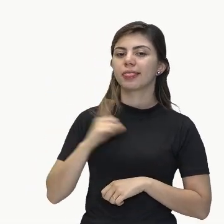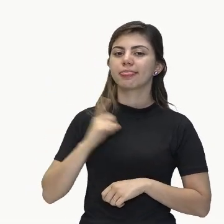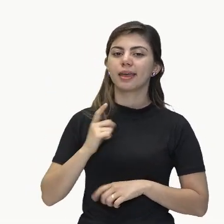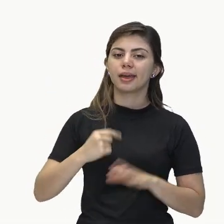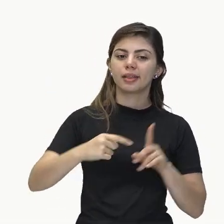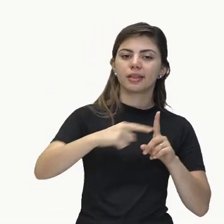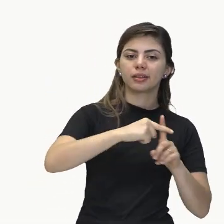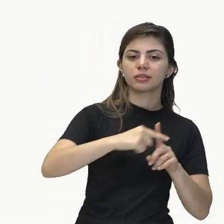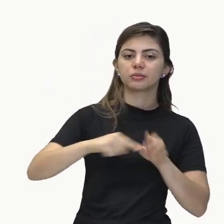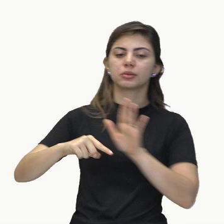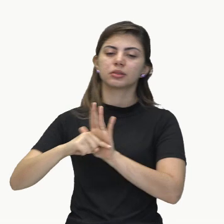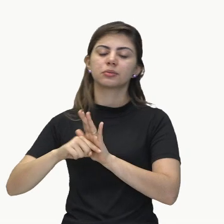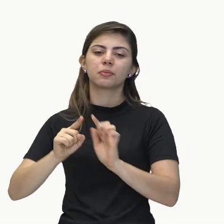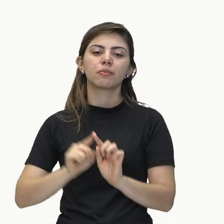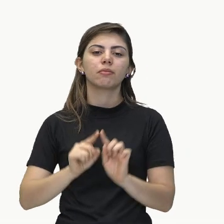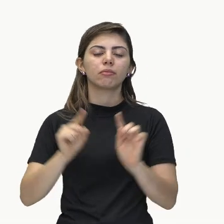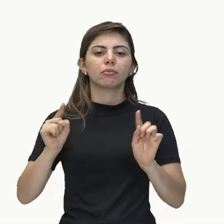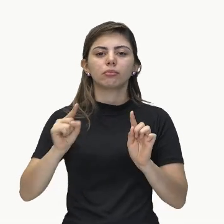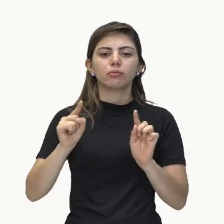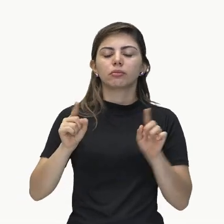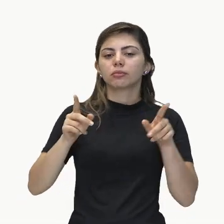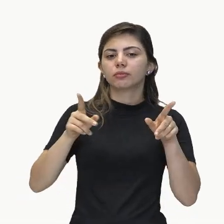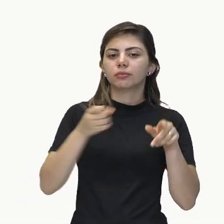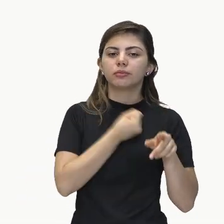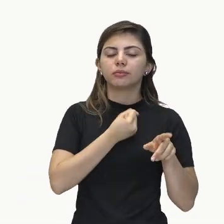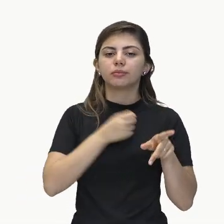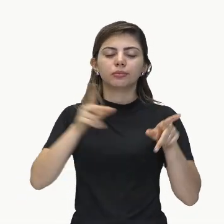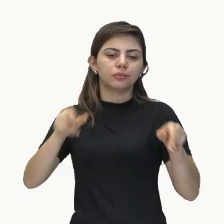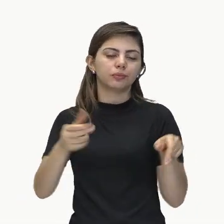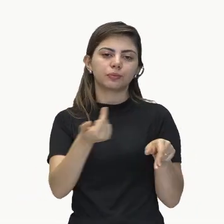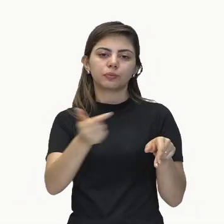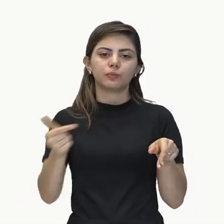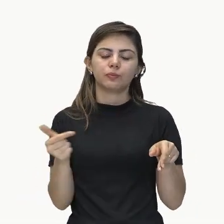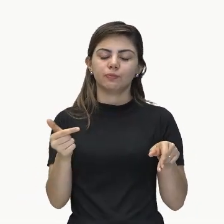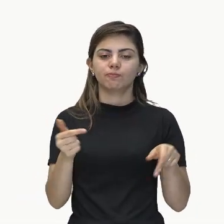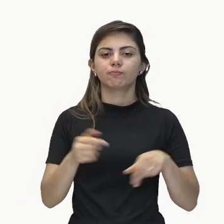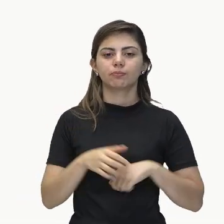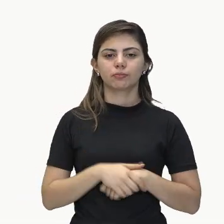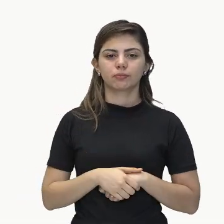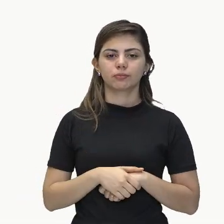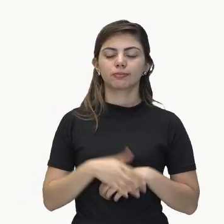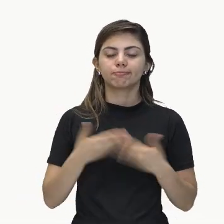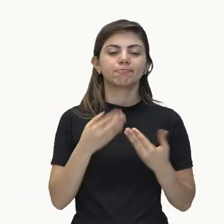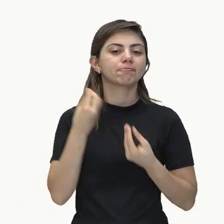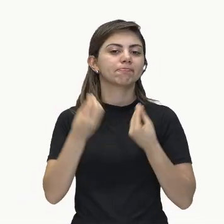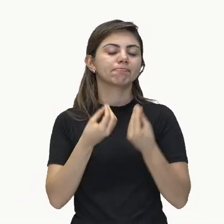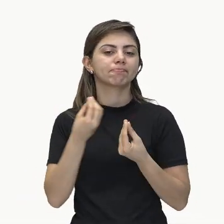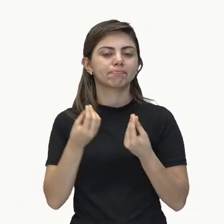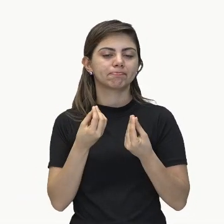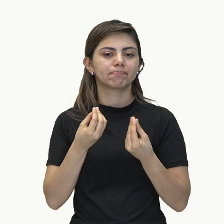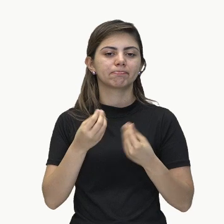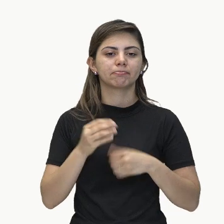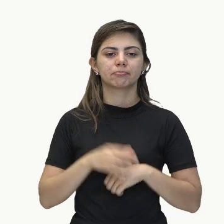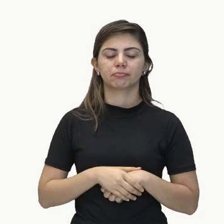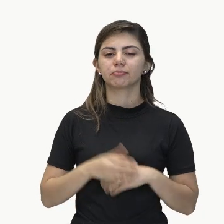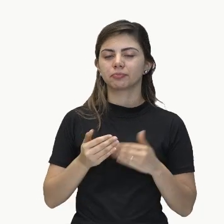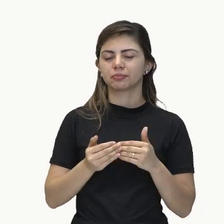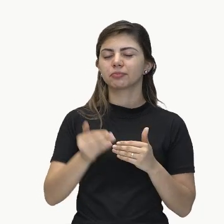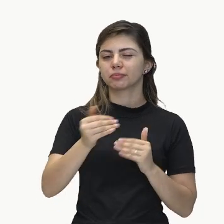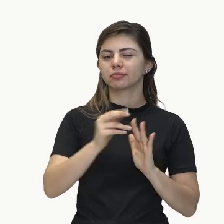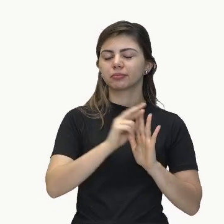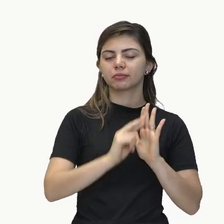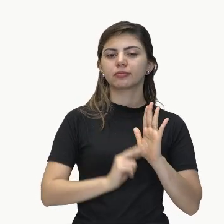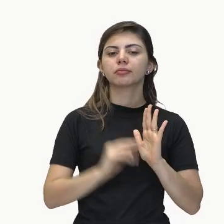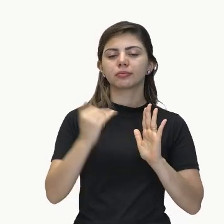mas não são simétricos, porque um é 3y e o outro é 2y. Como é que eu faço? Vamos seguir um passo a